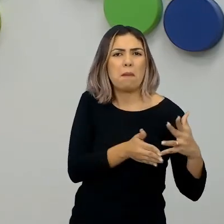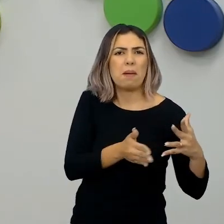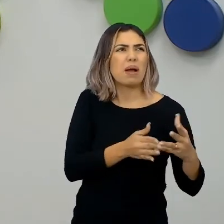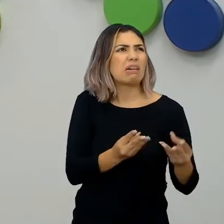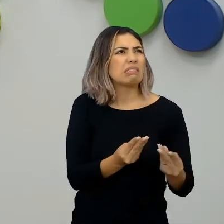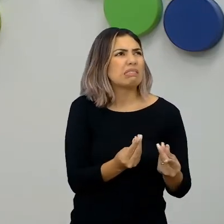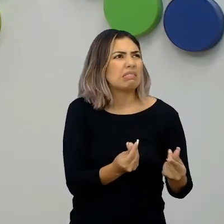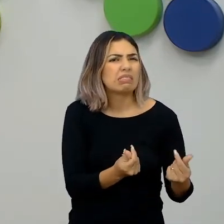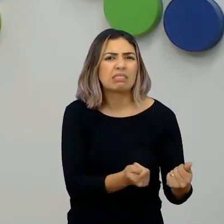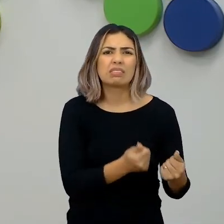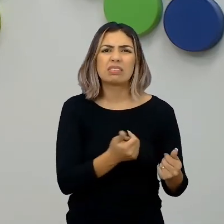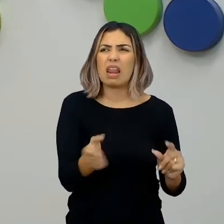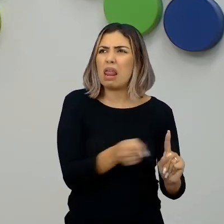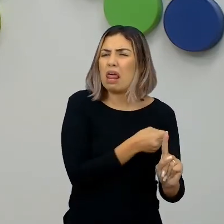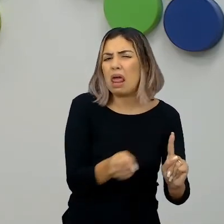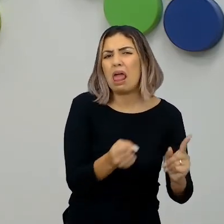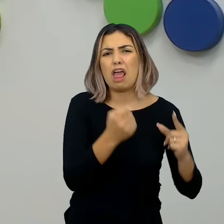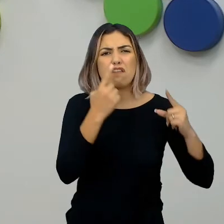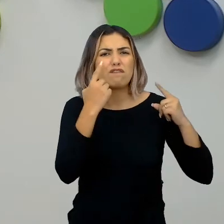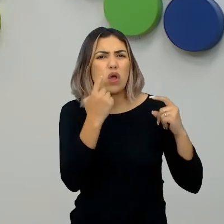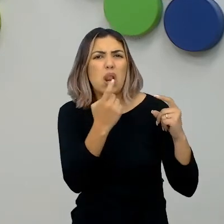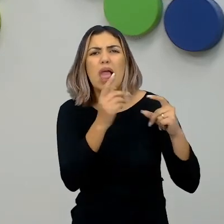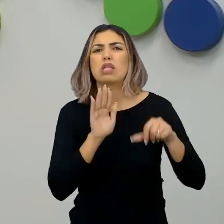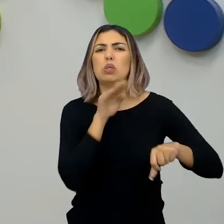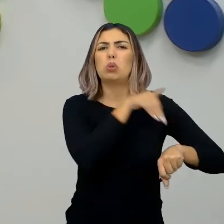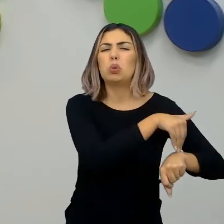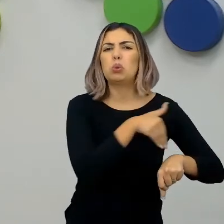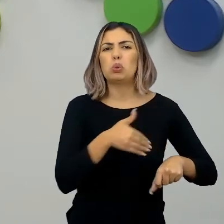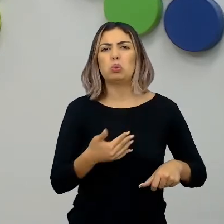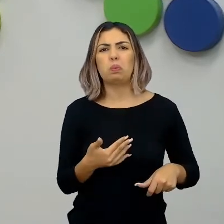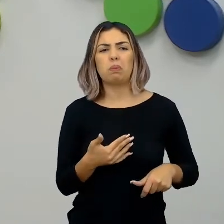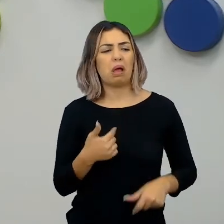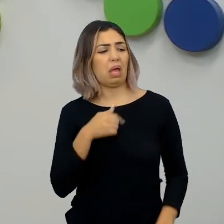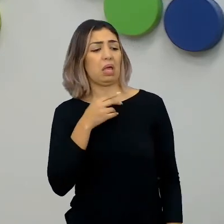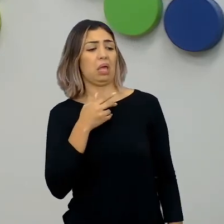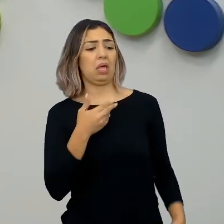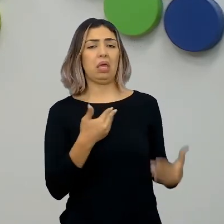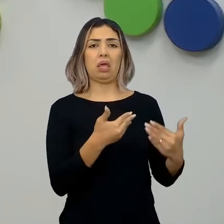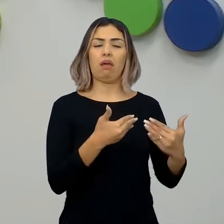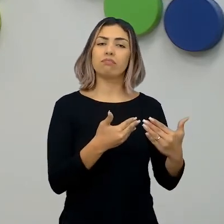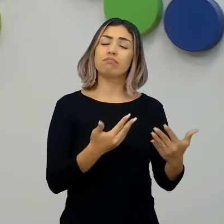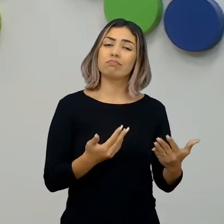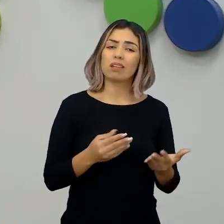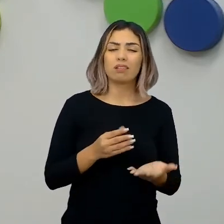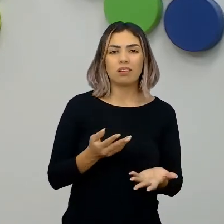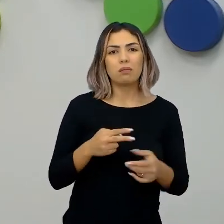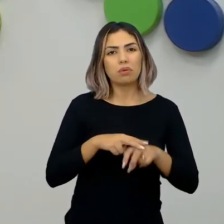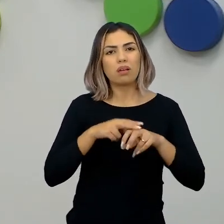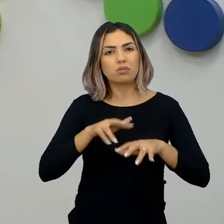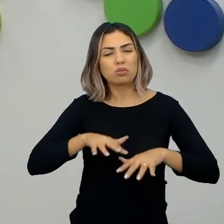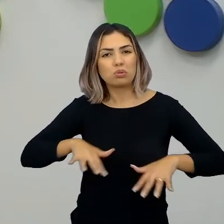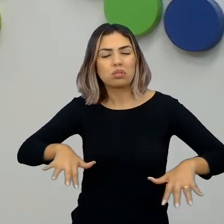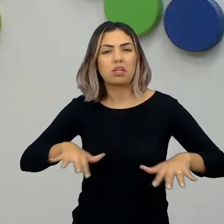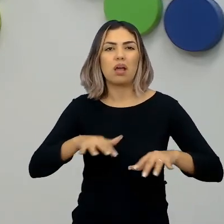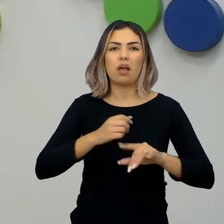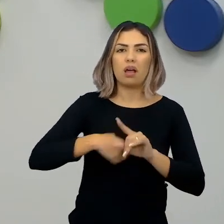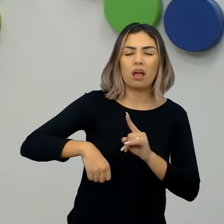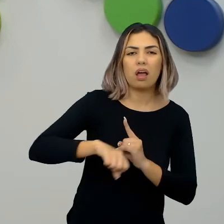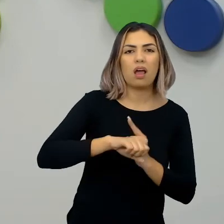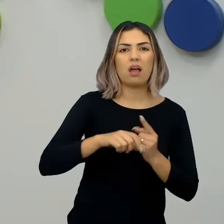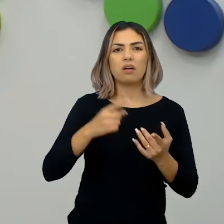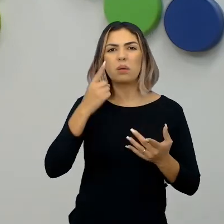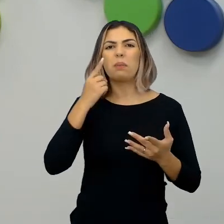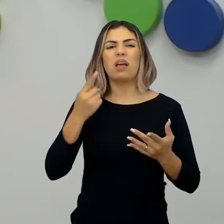às violências, todas que são praticadas dentro de um contexto social, dentro de um modo econômico